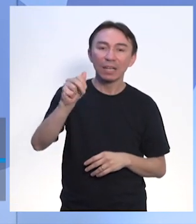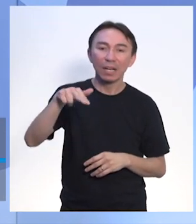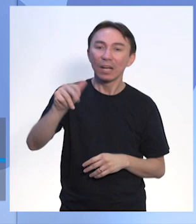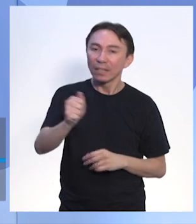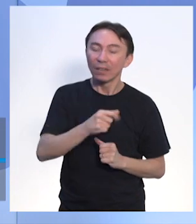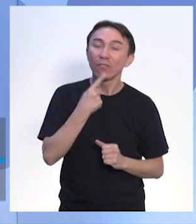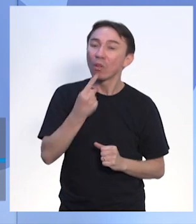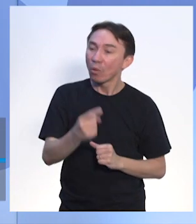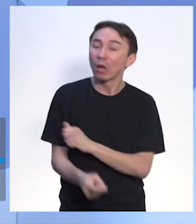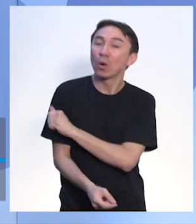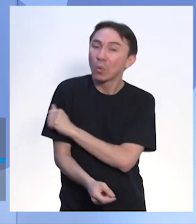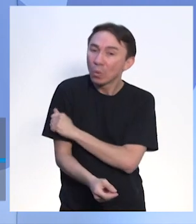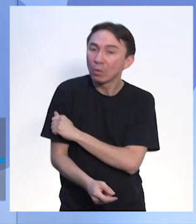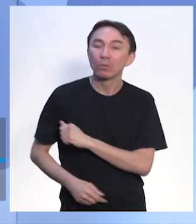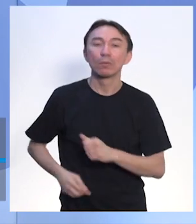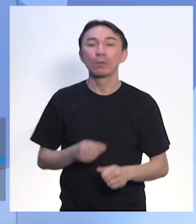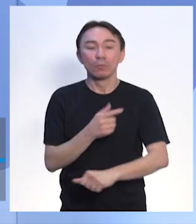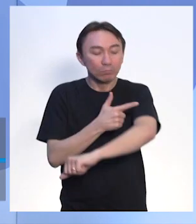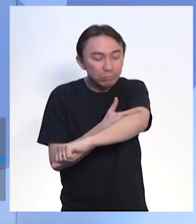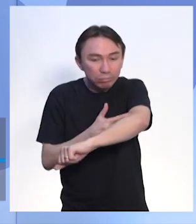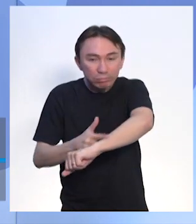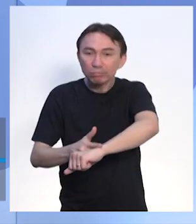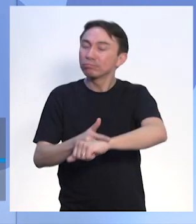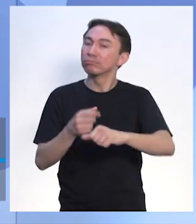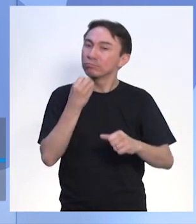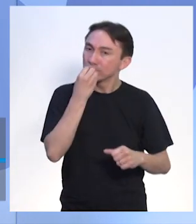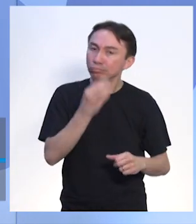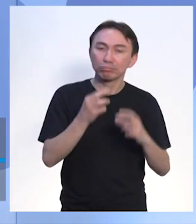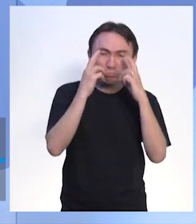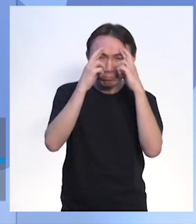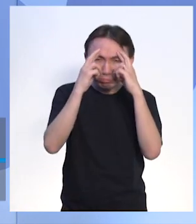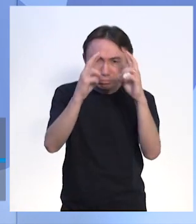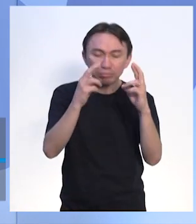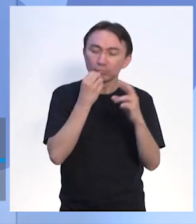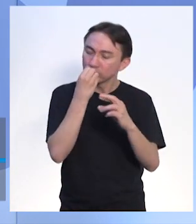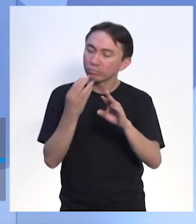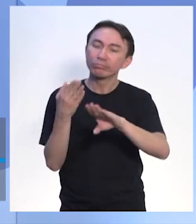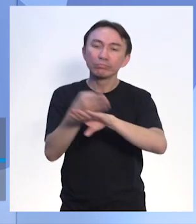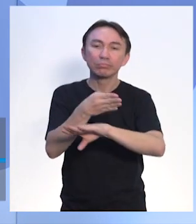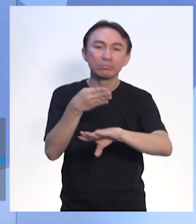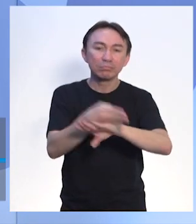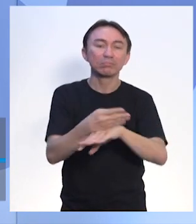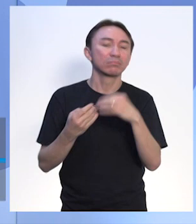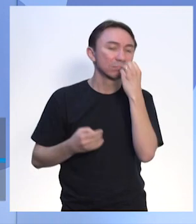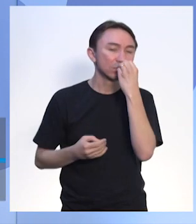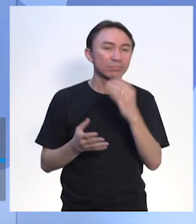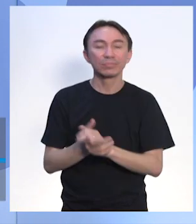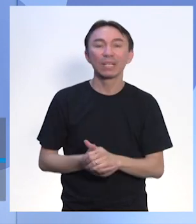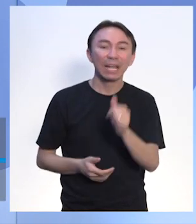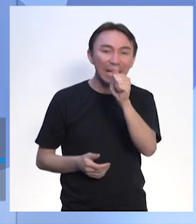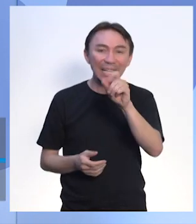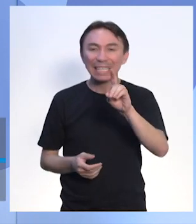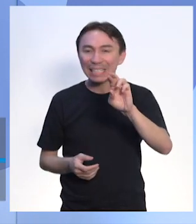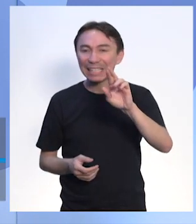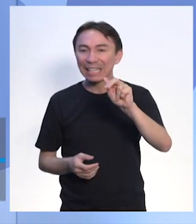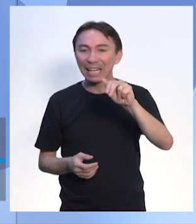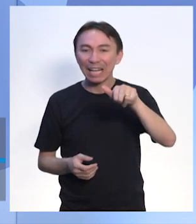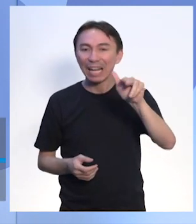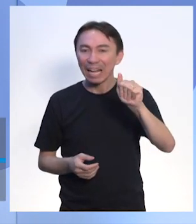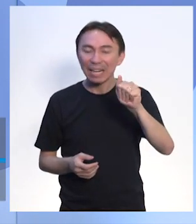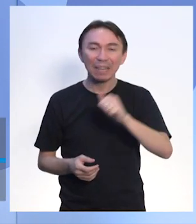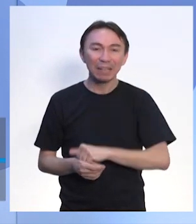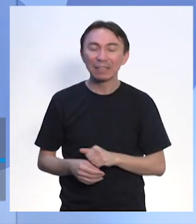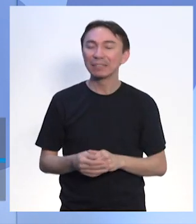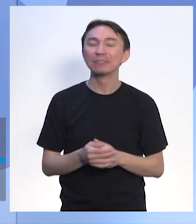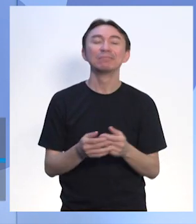focados, respeitosos e participando. Ótimo. Valeu, Adriana. Boa tarde, professor Emerson,